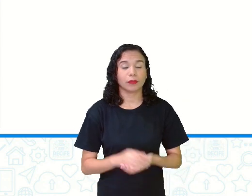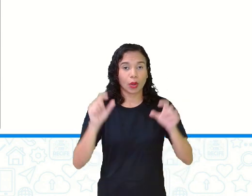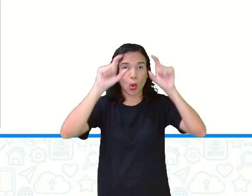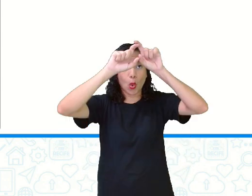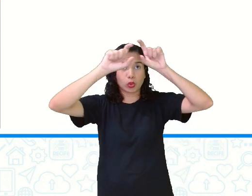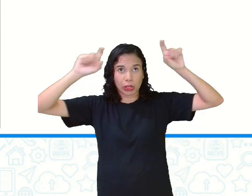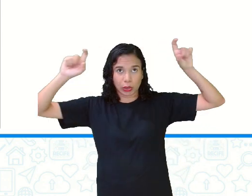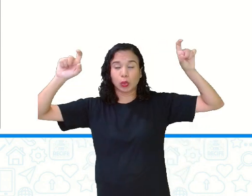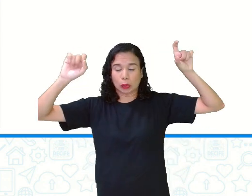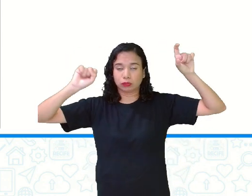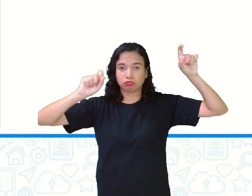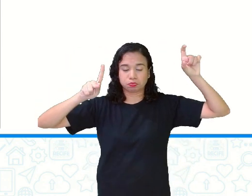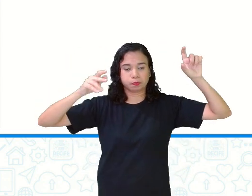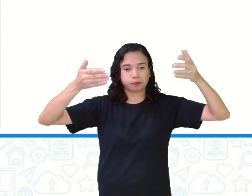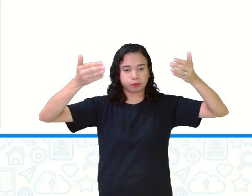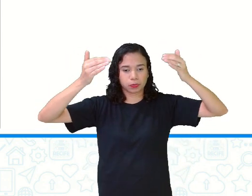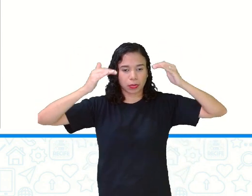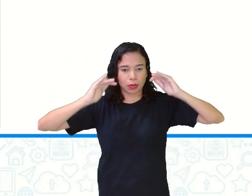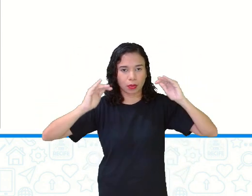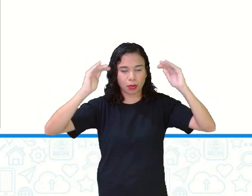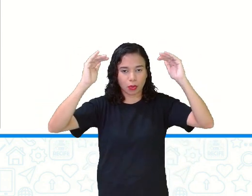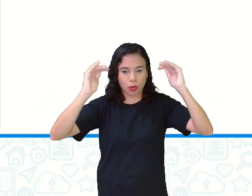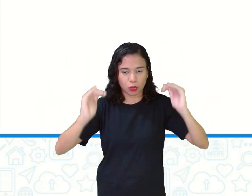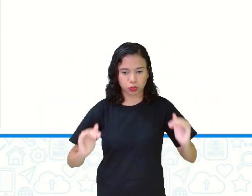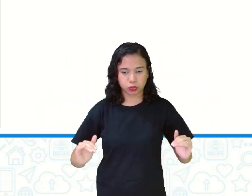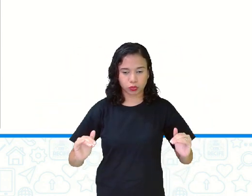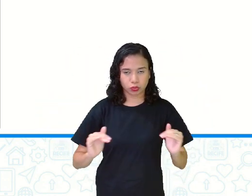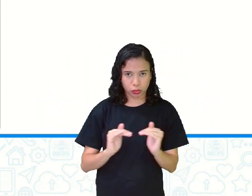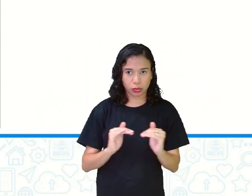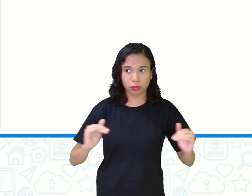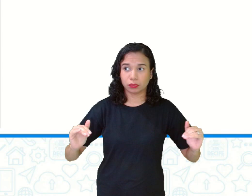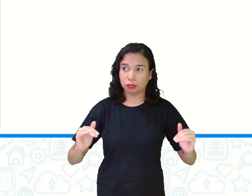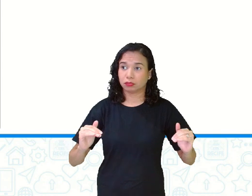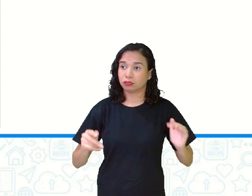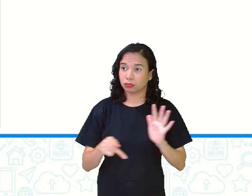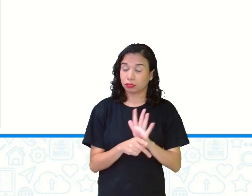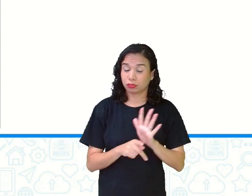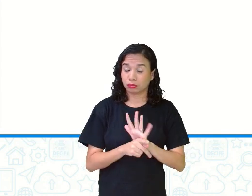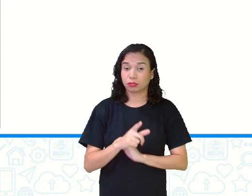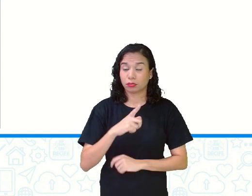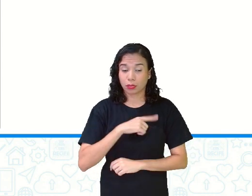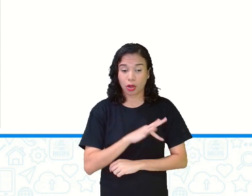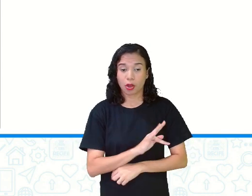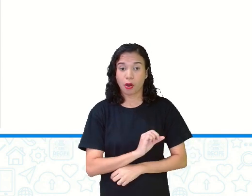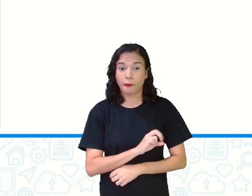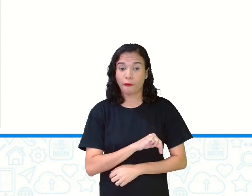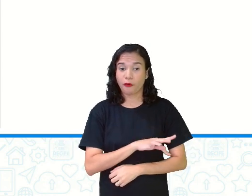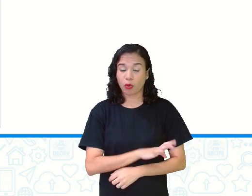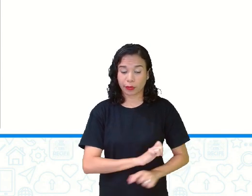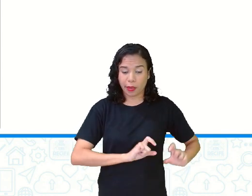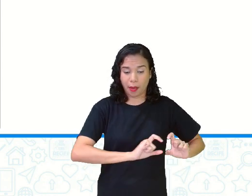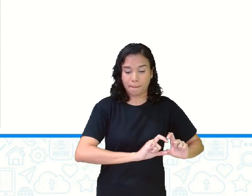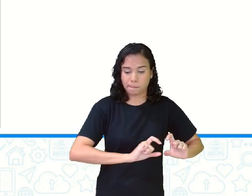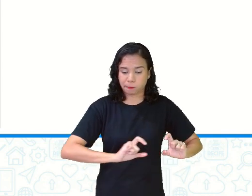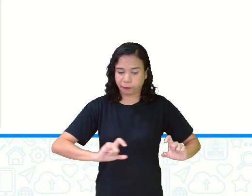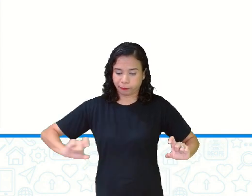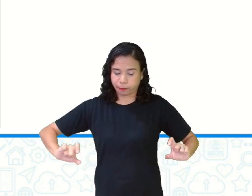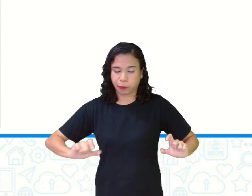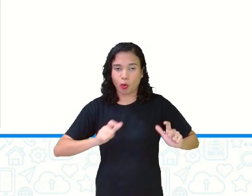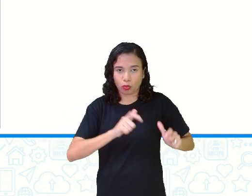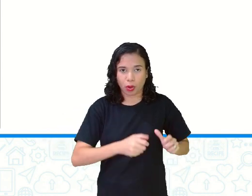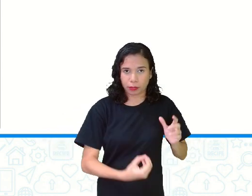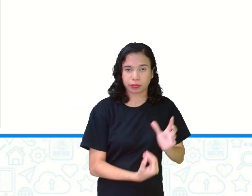título da minha tabela, as informações, as representações numéricas e a minha fonte. Tá tudo